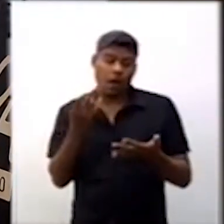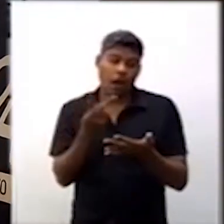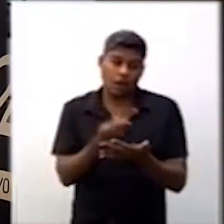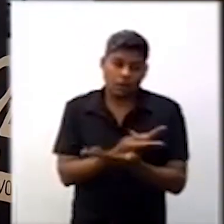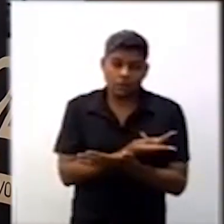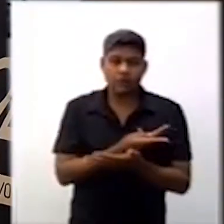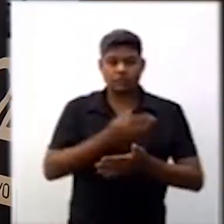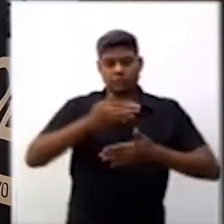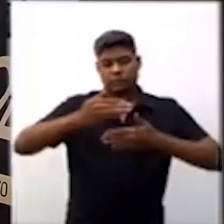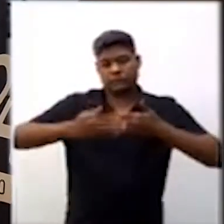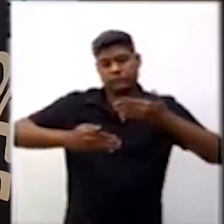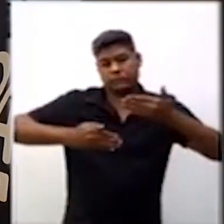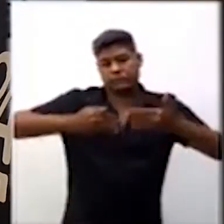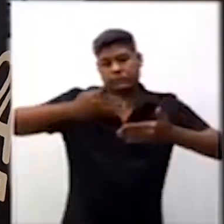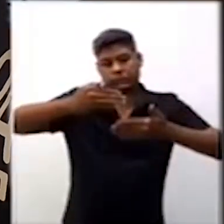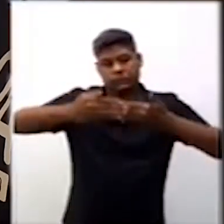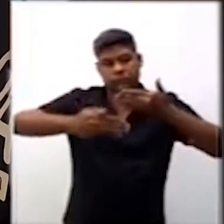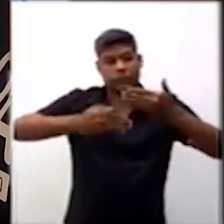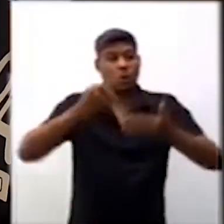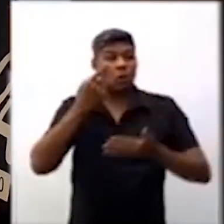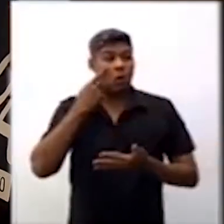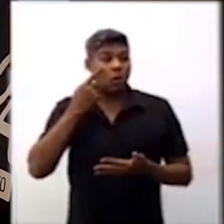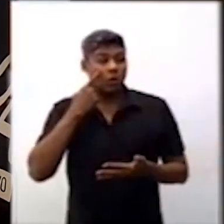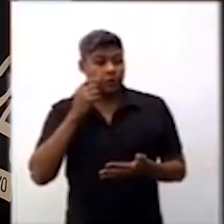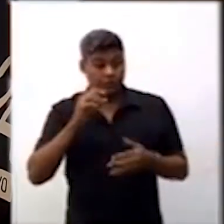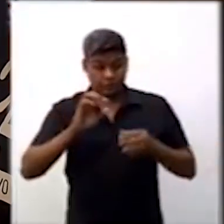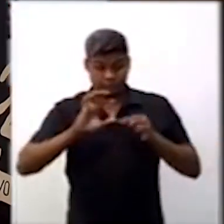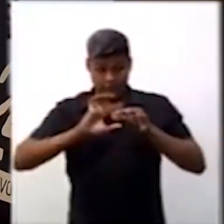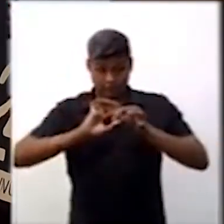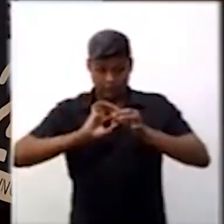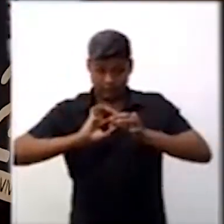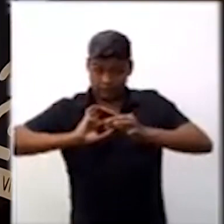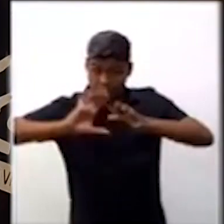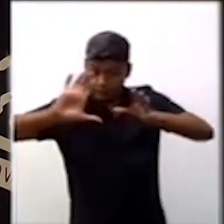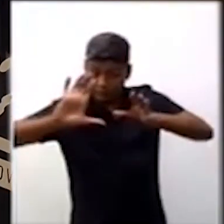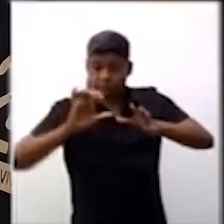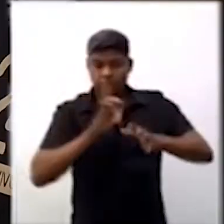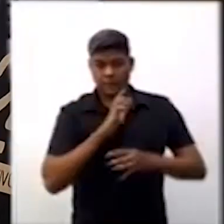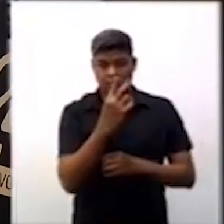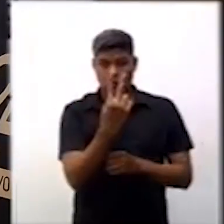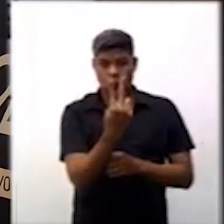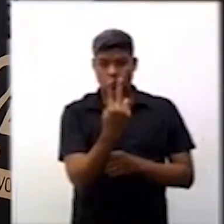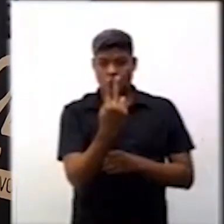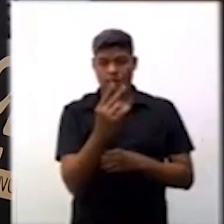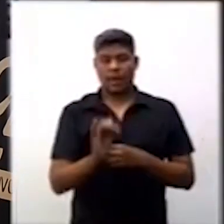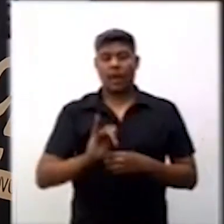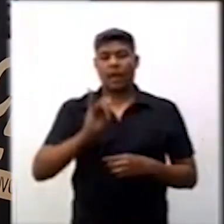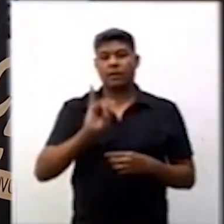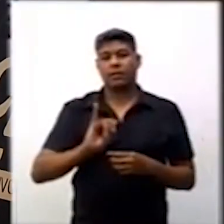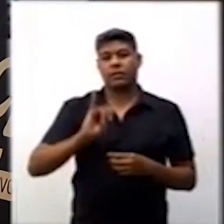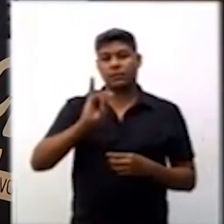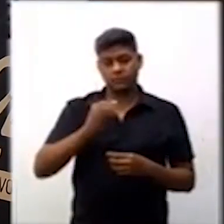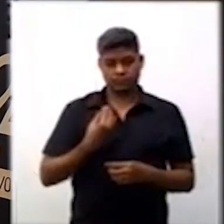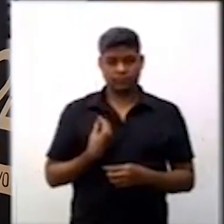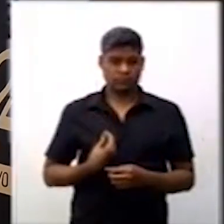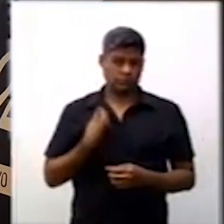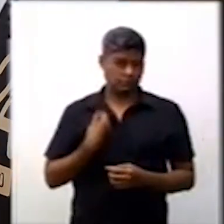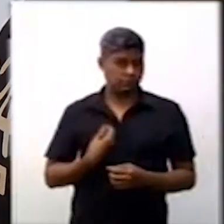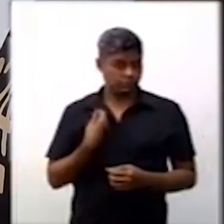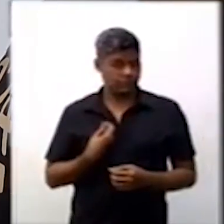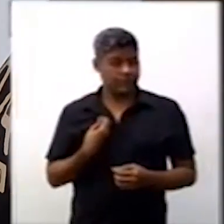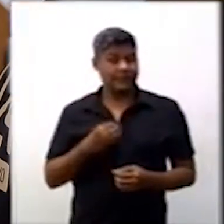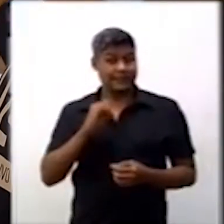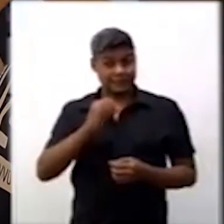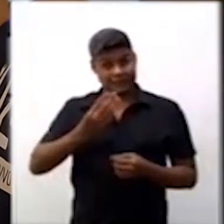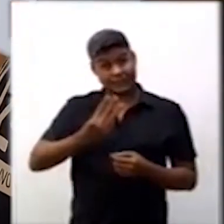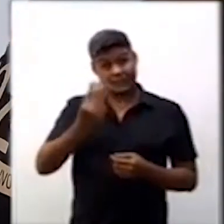em sucessão. Repara que se você liga o segundo aparelho, então agora você tem 2 correntes elétricas funcionando. E se você